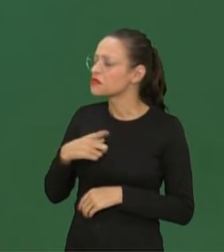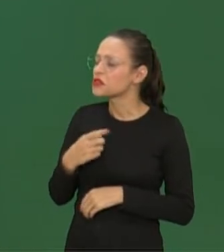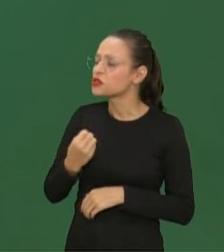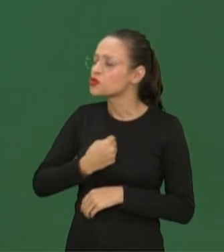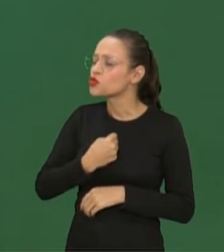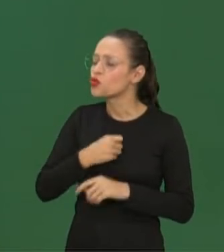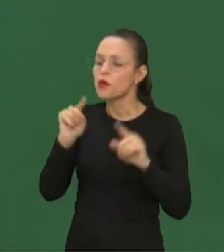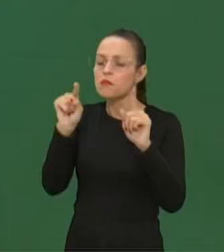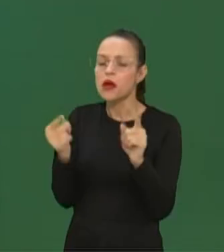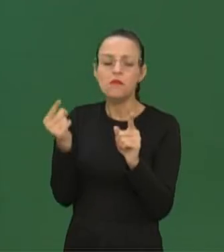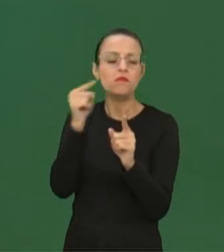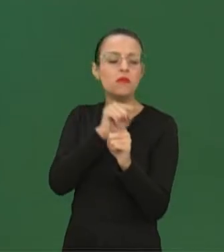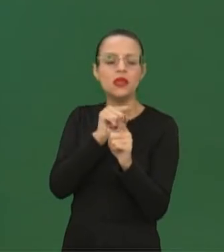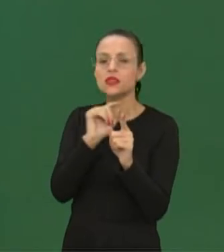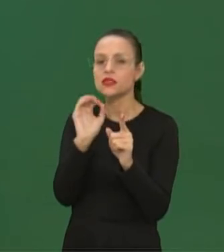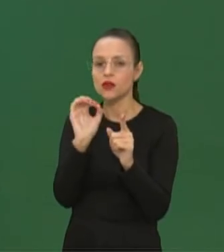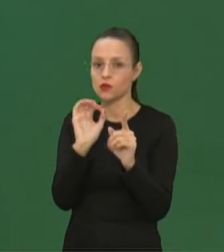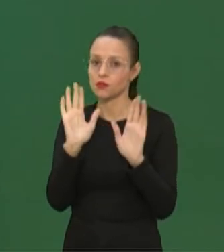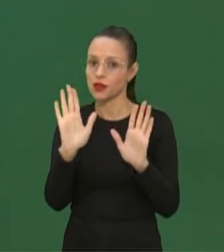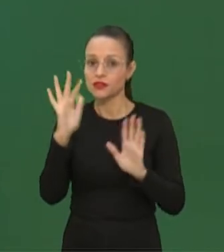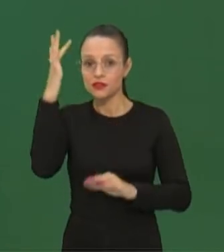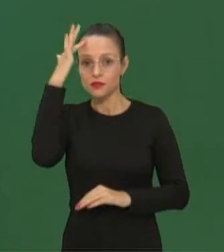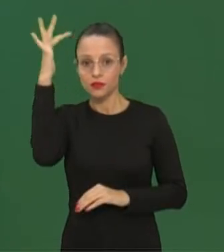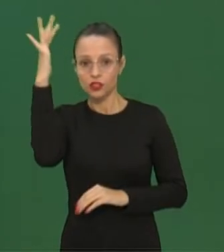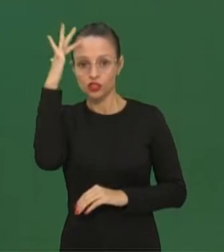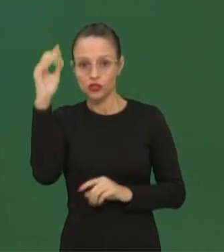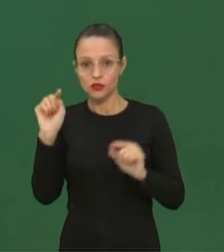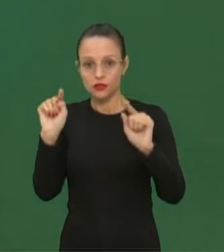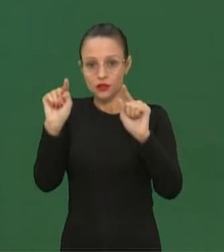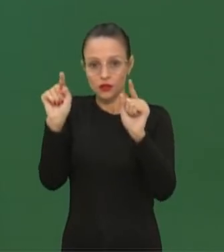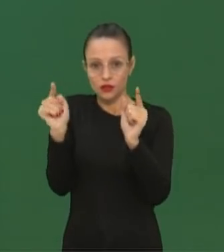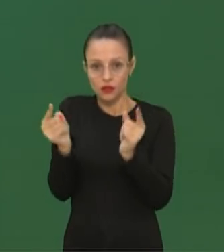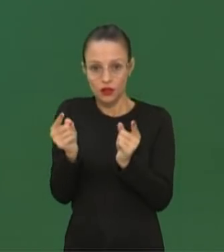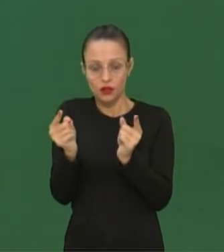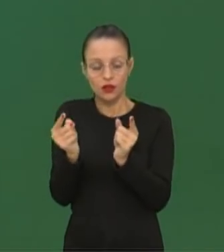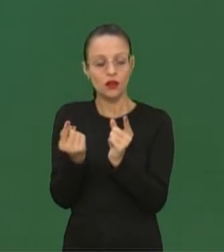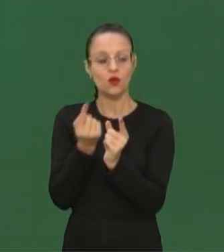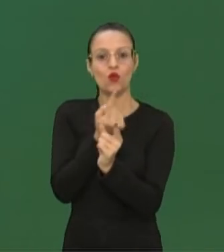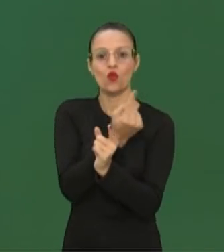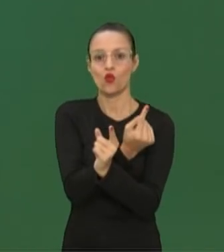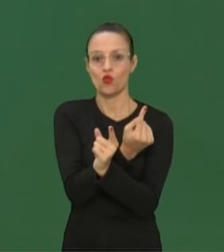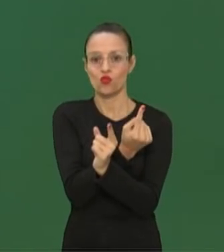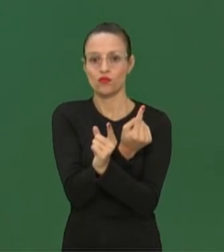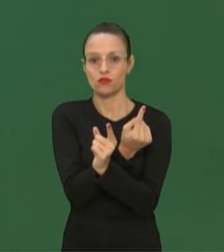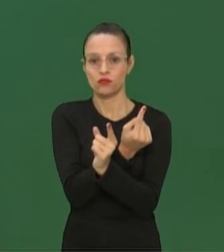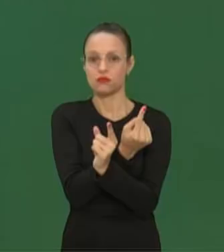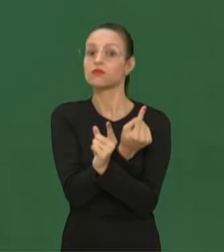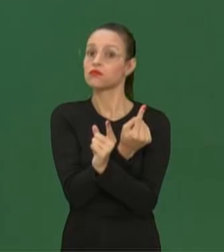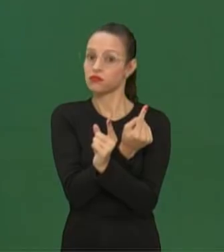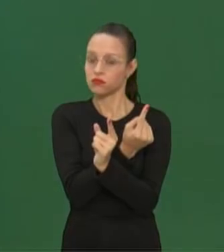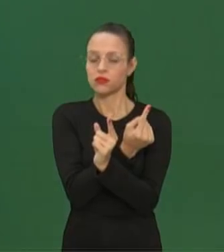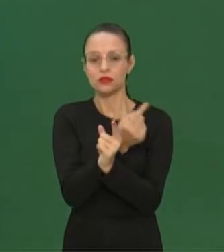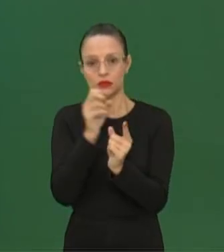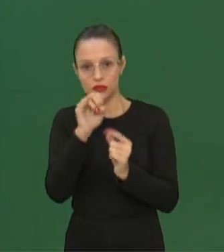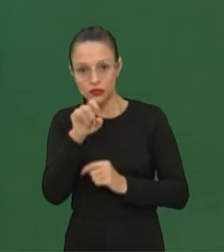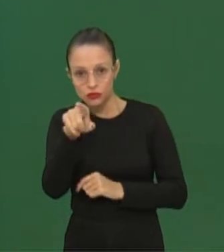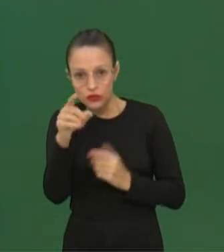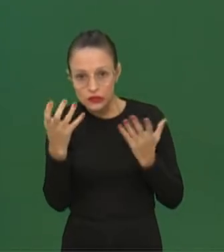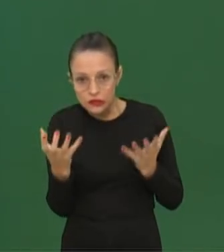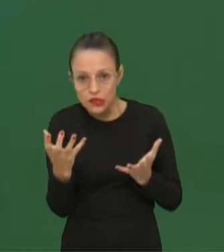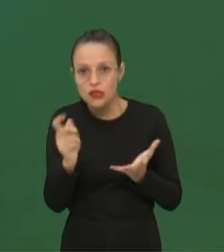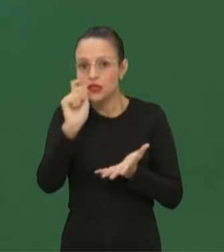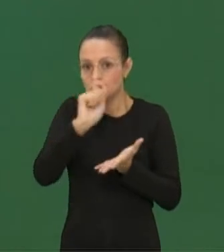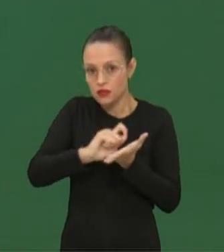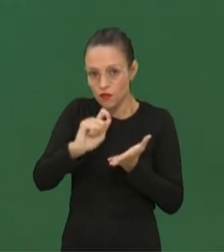desse parênteses? Não tem. Então, você pode imaginar que na frente daquele parênteses tem o número 1. Tá? Você pode escrever se você achar muito